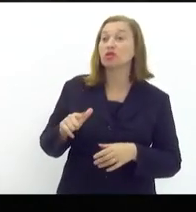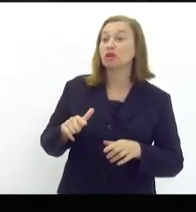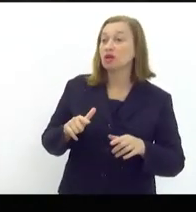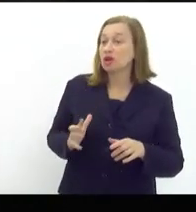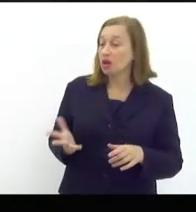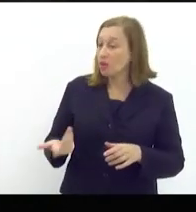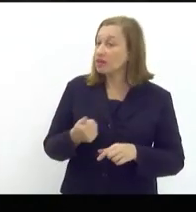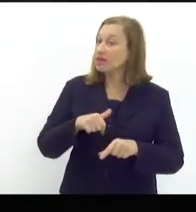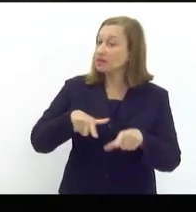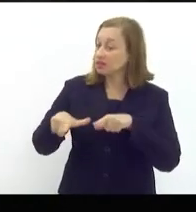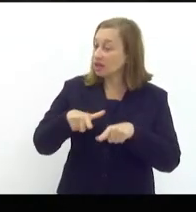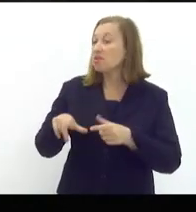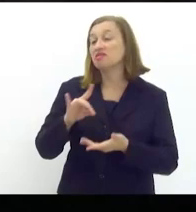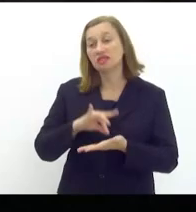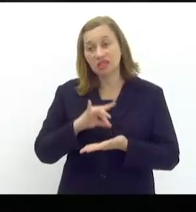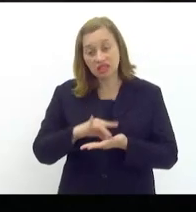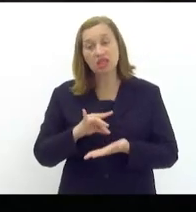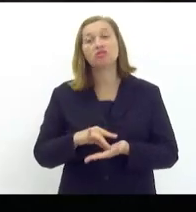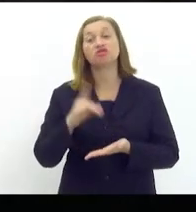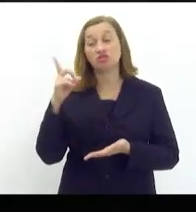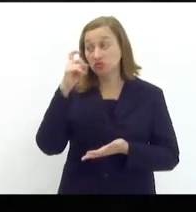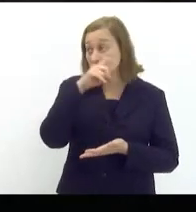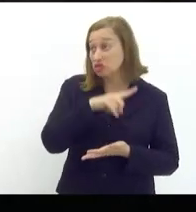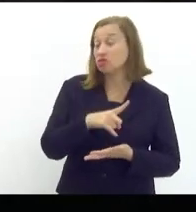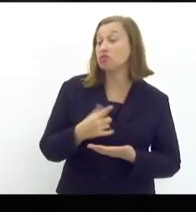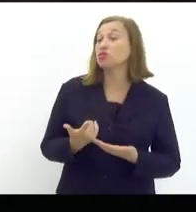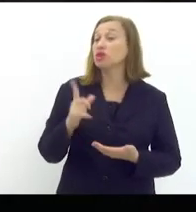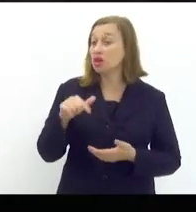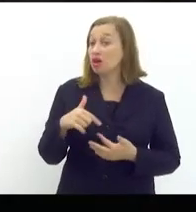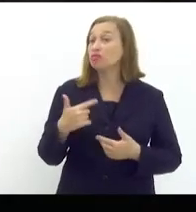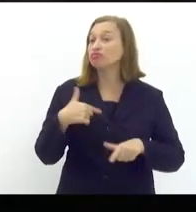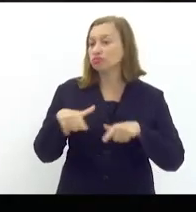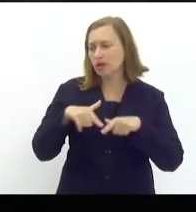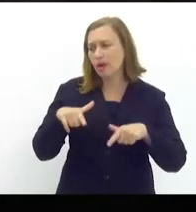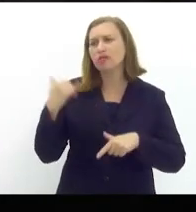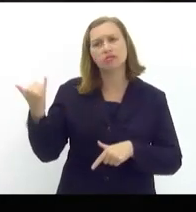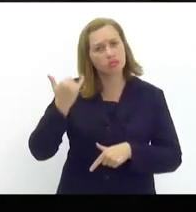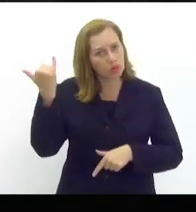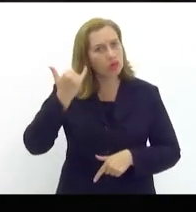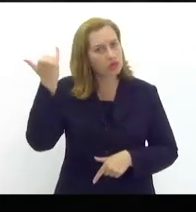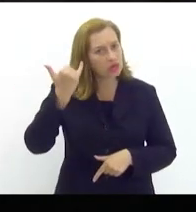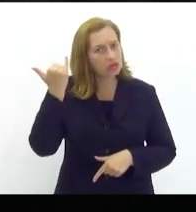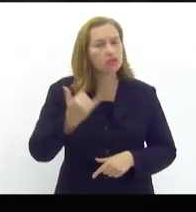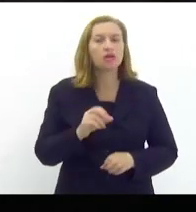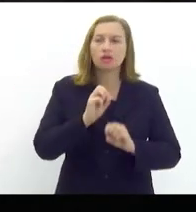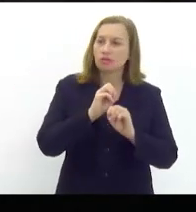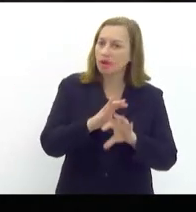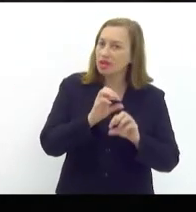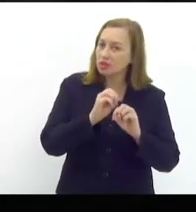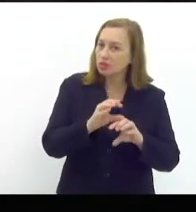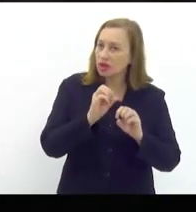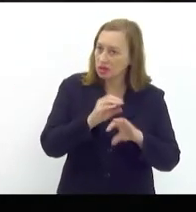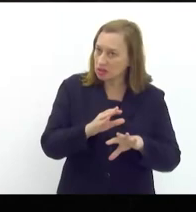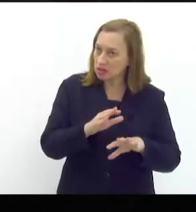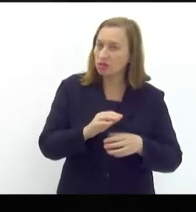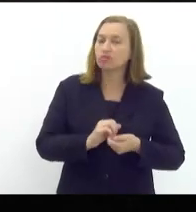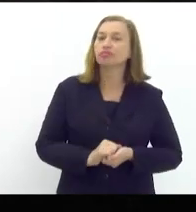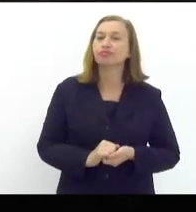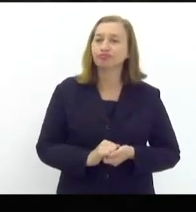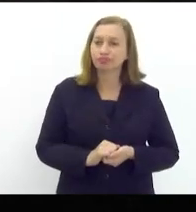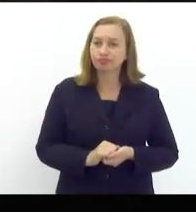fato é só inacreditáveis e é uma função muito importante para a educação para